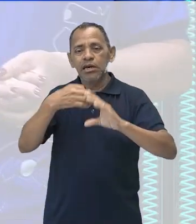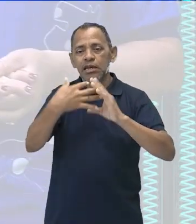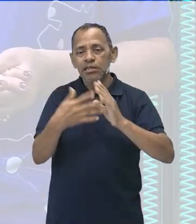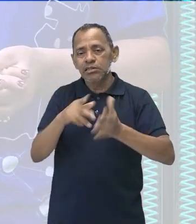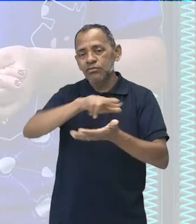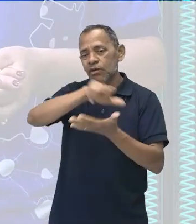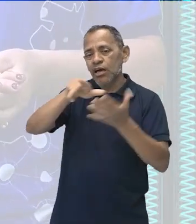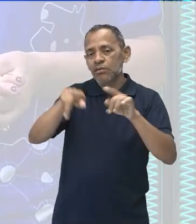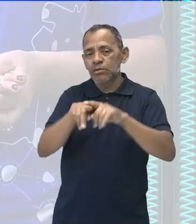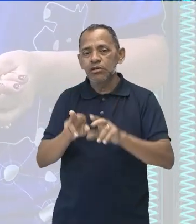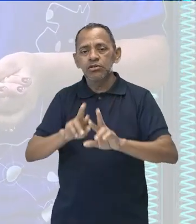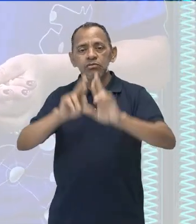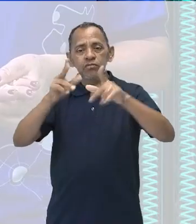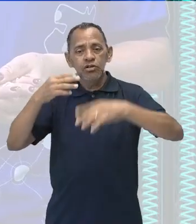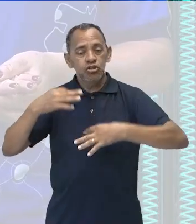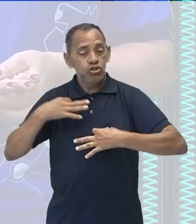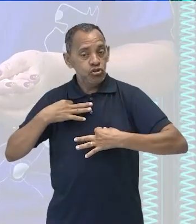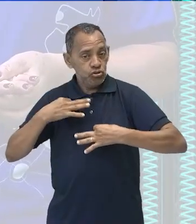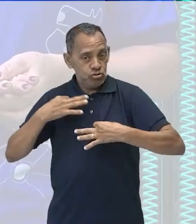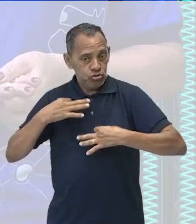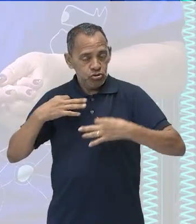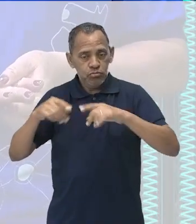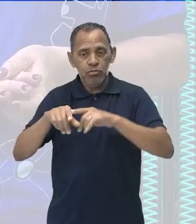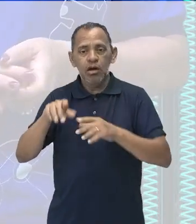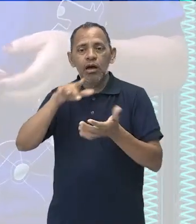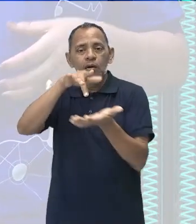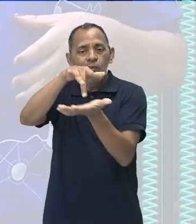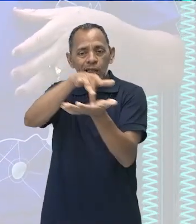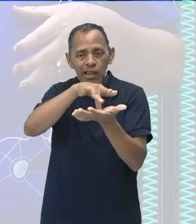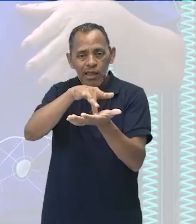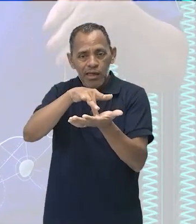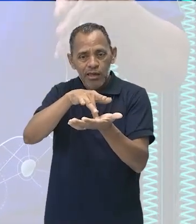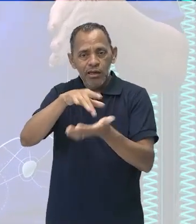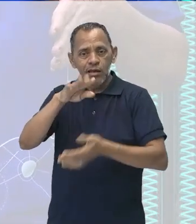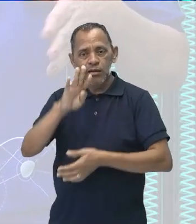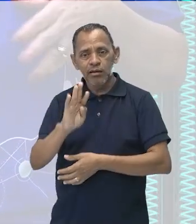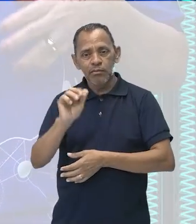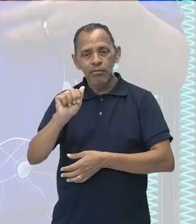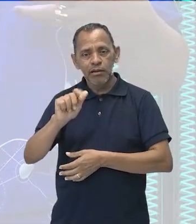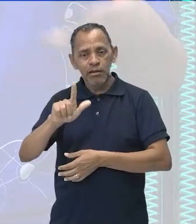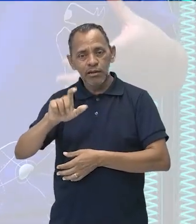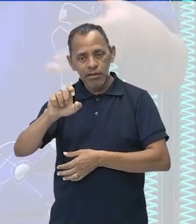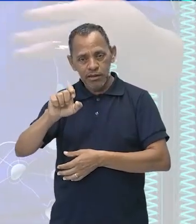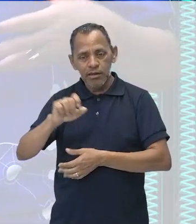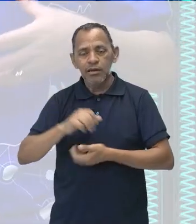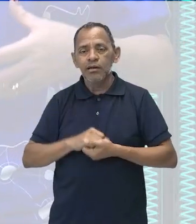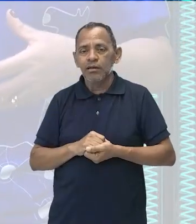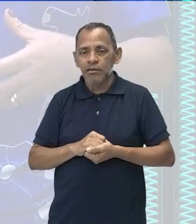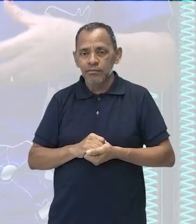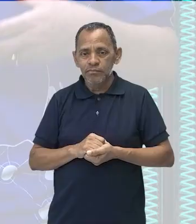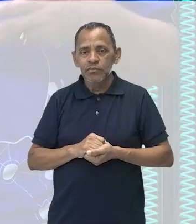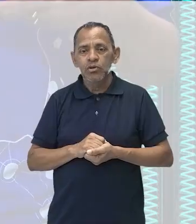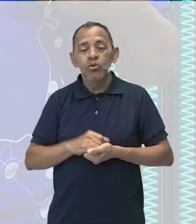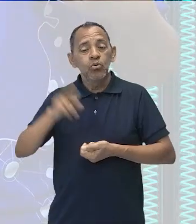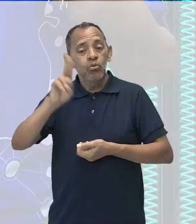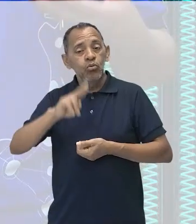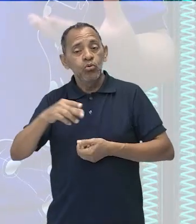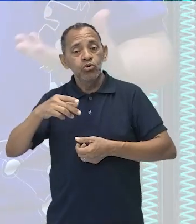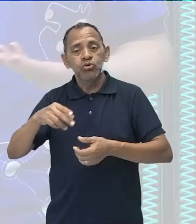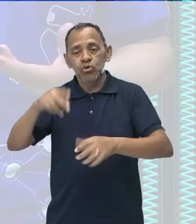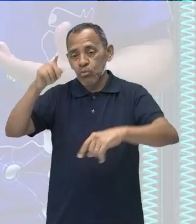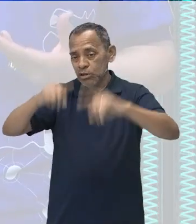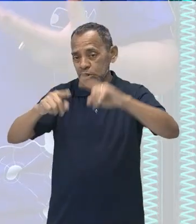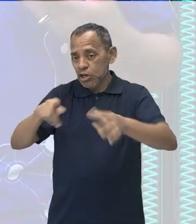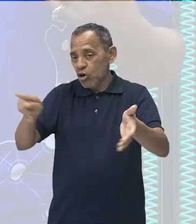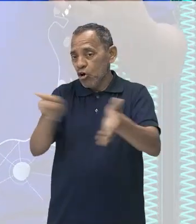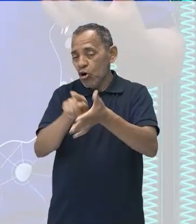a diferentes de estilos tradicionais, como o balé. O balé, ele, como eu falei para vocês, é o tchutchu, a sapatilha, aquela roupa